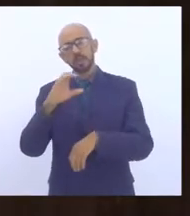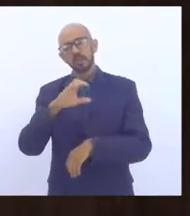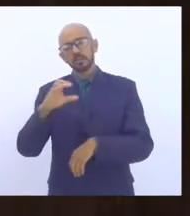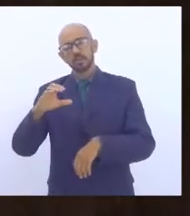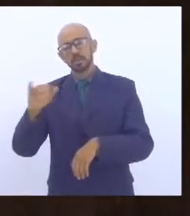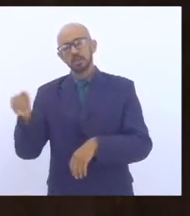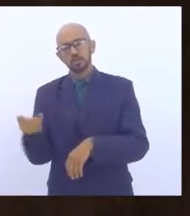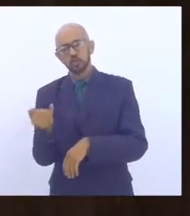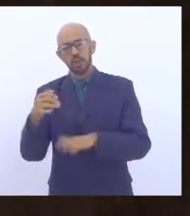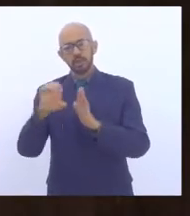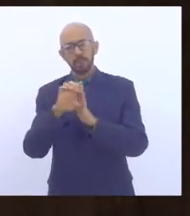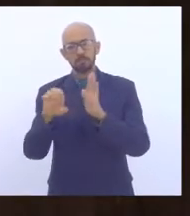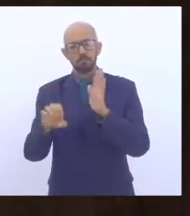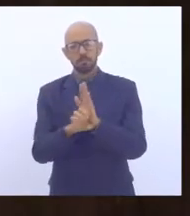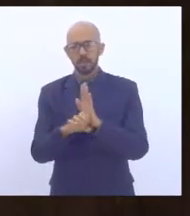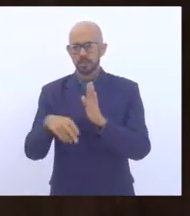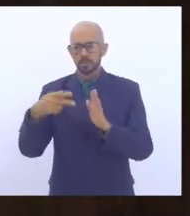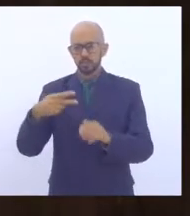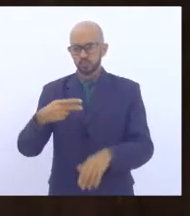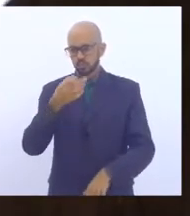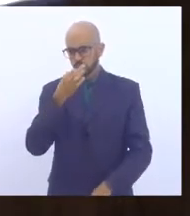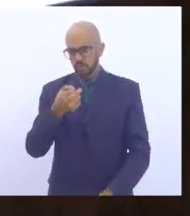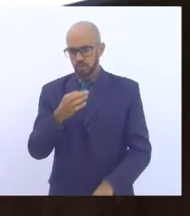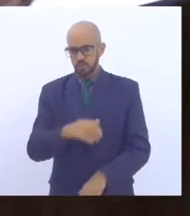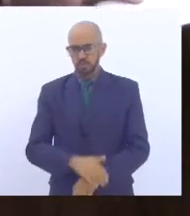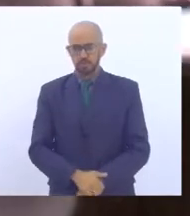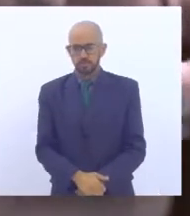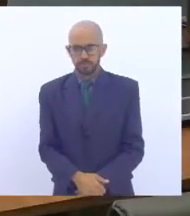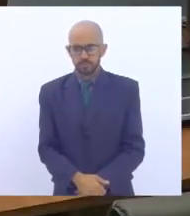a emenda da ccj